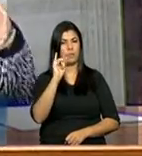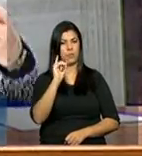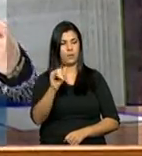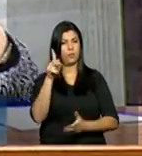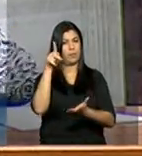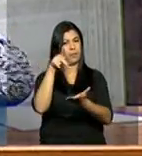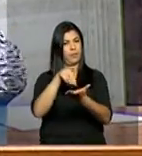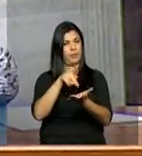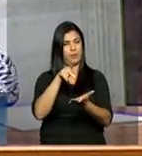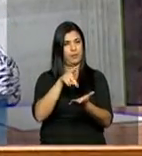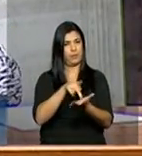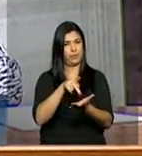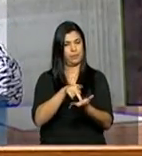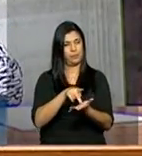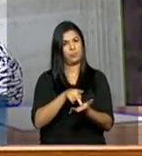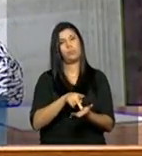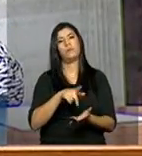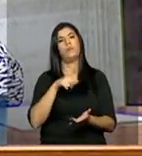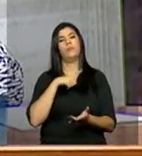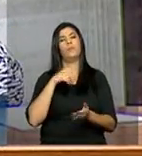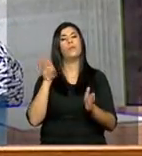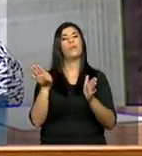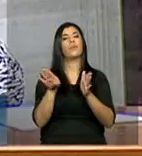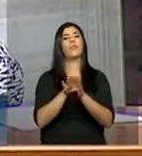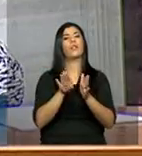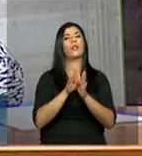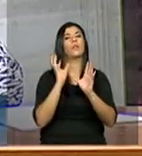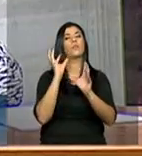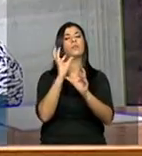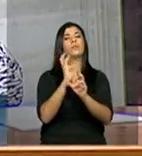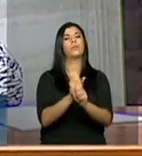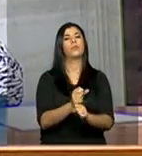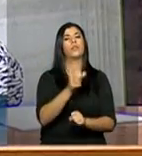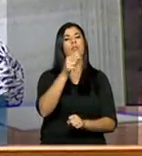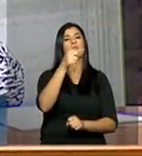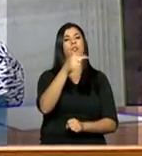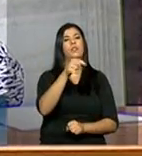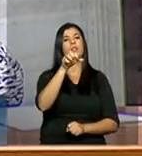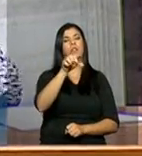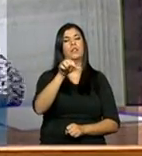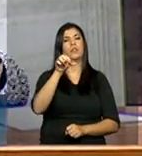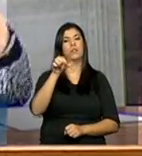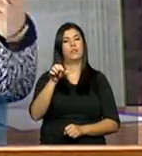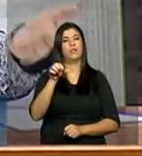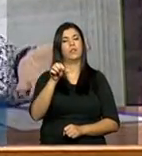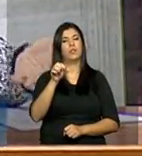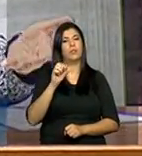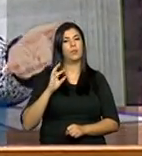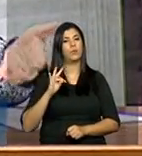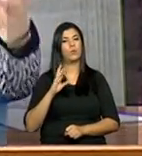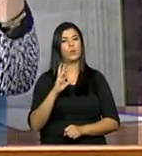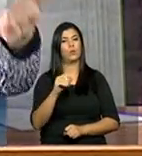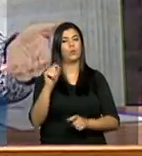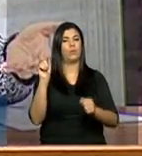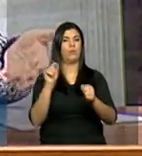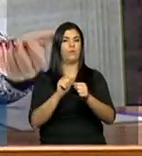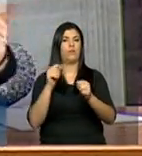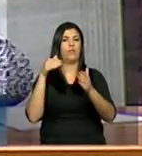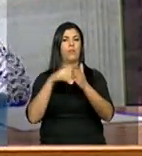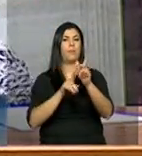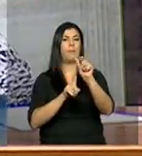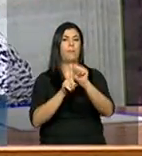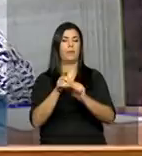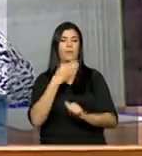atualizado este valor de 788, ele chega em 799, dos quais nós vamos executar até